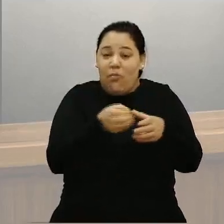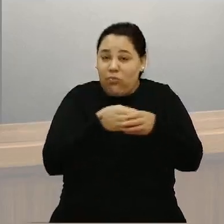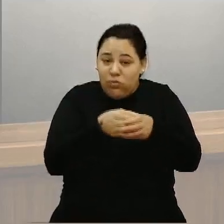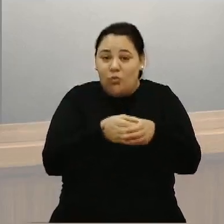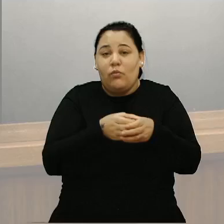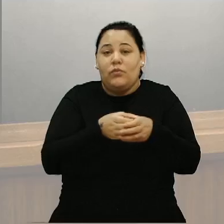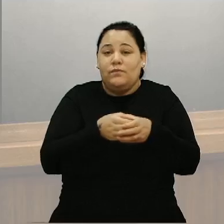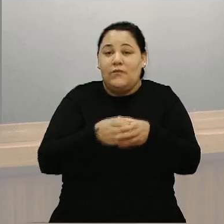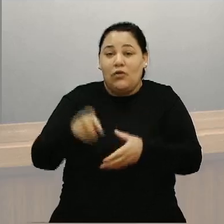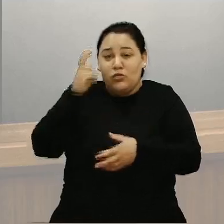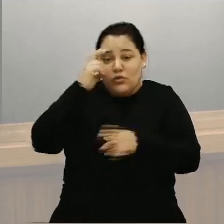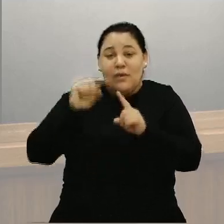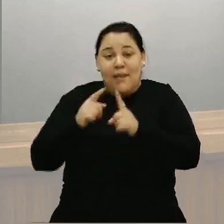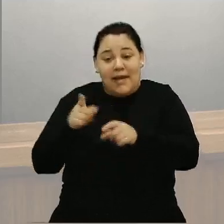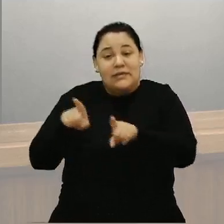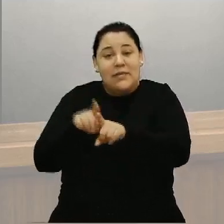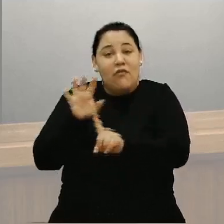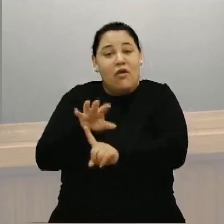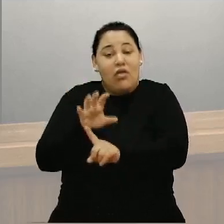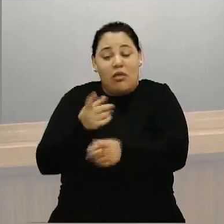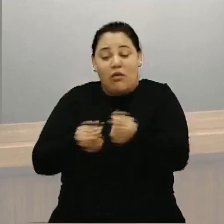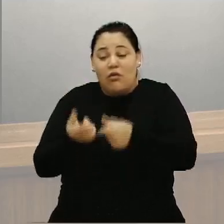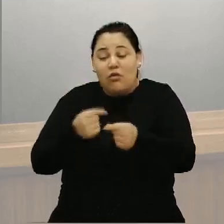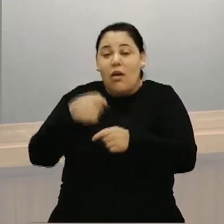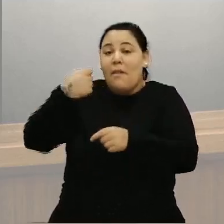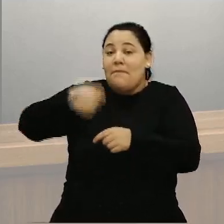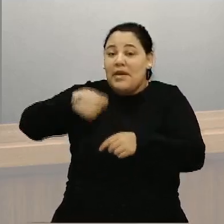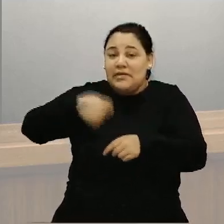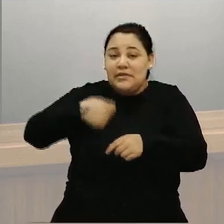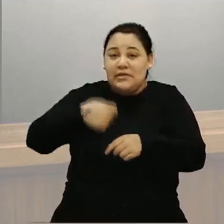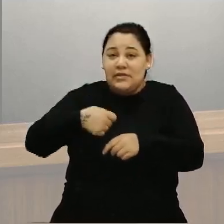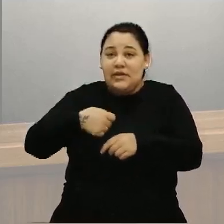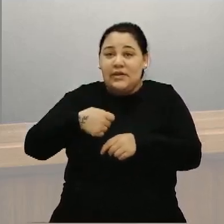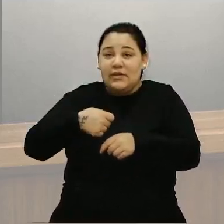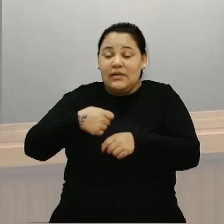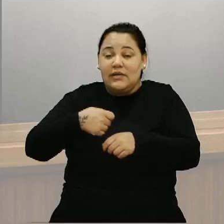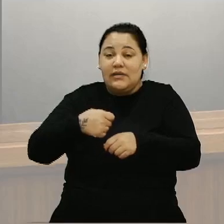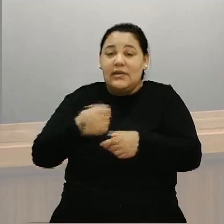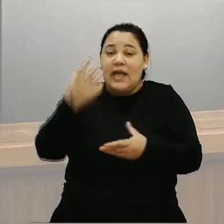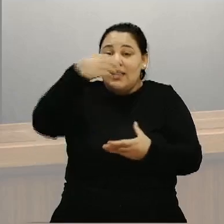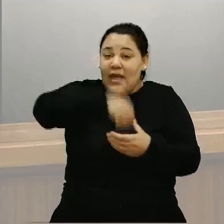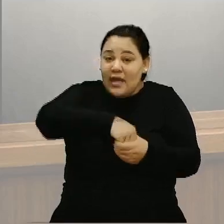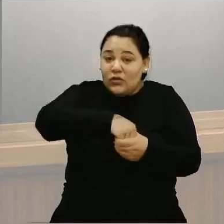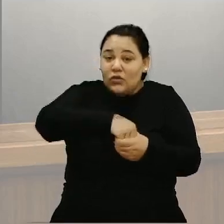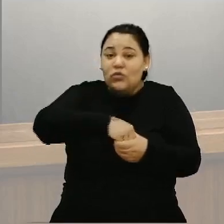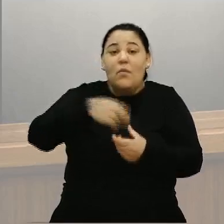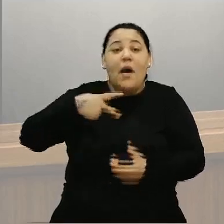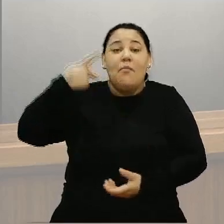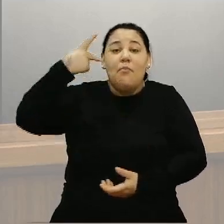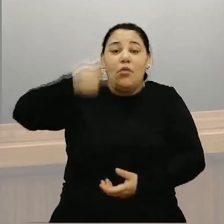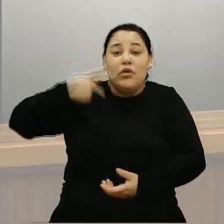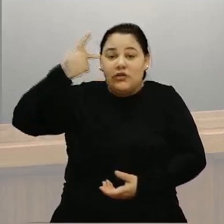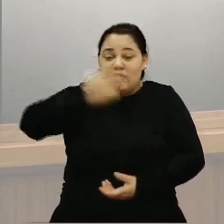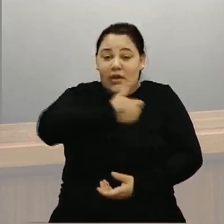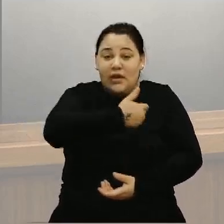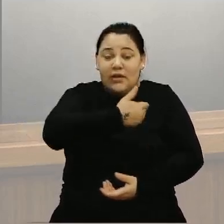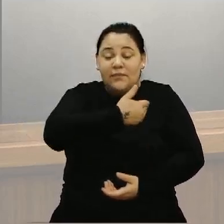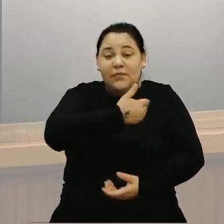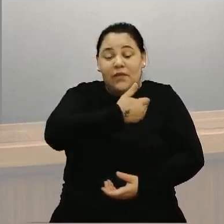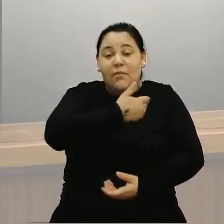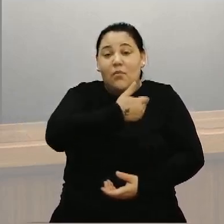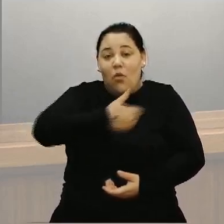também é econômico. Tem que estar dentro de uma política econômica de trabalho